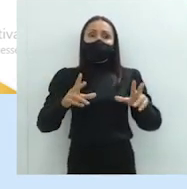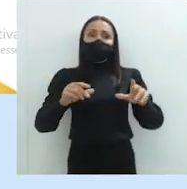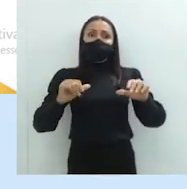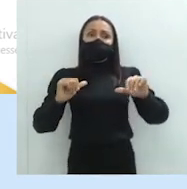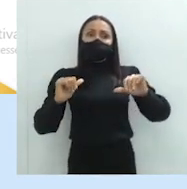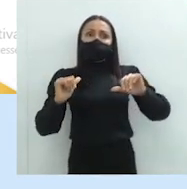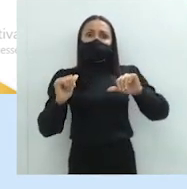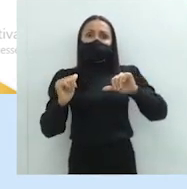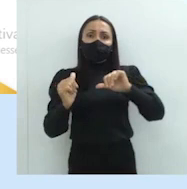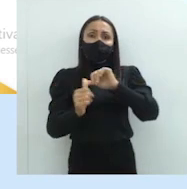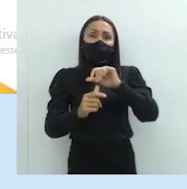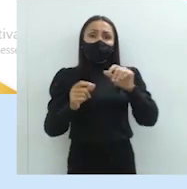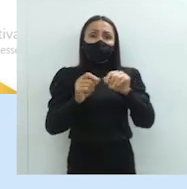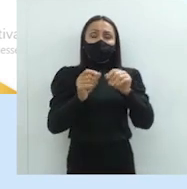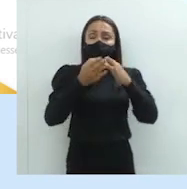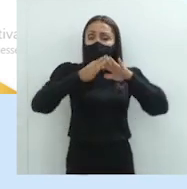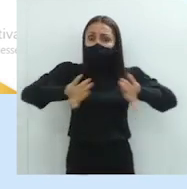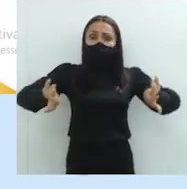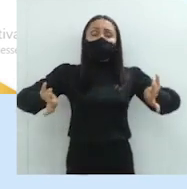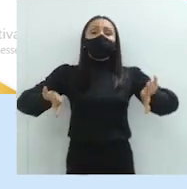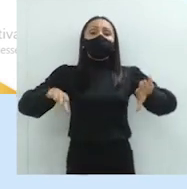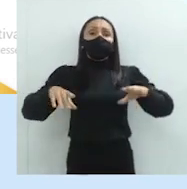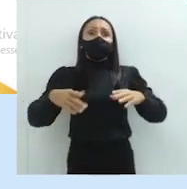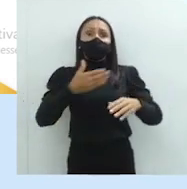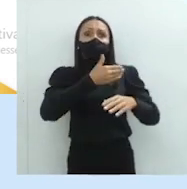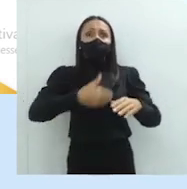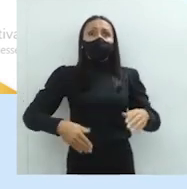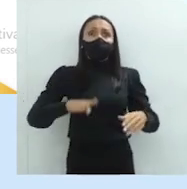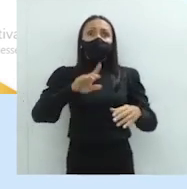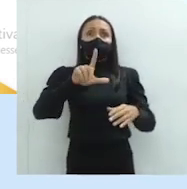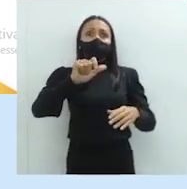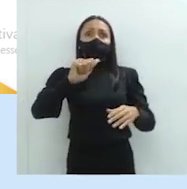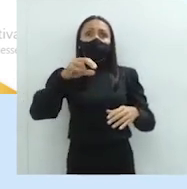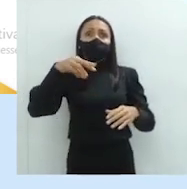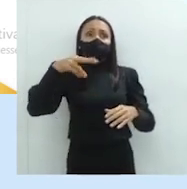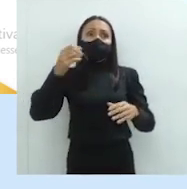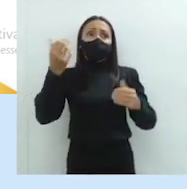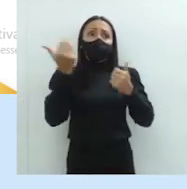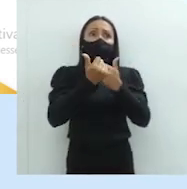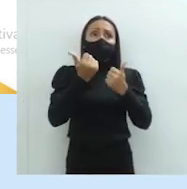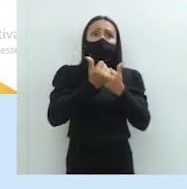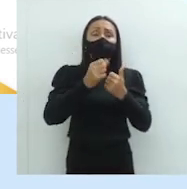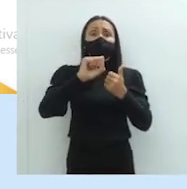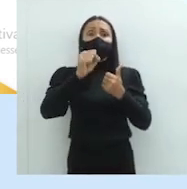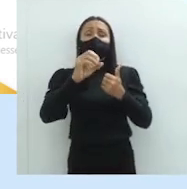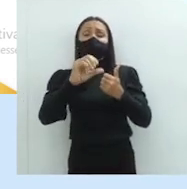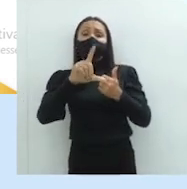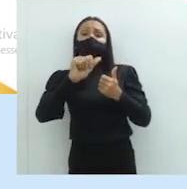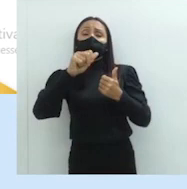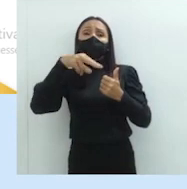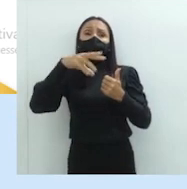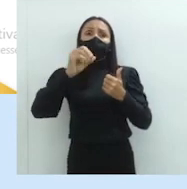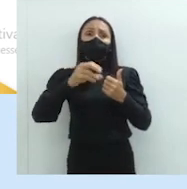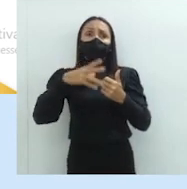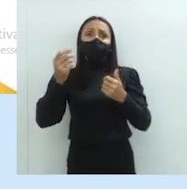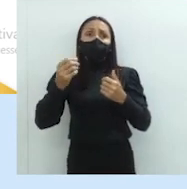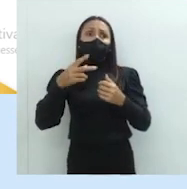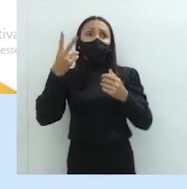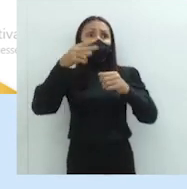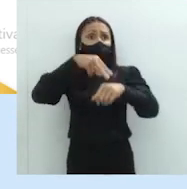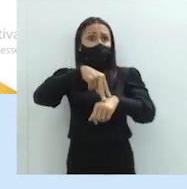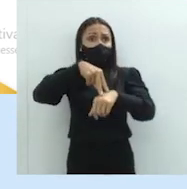Blanco, que havia recebido o apoio de Solano Lopes, para poder colocar o